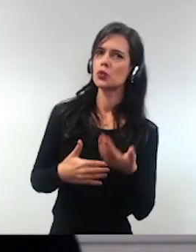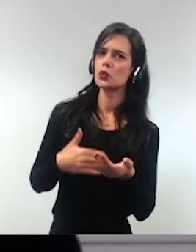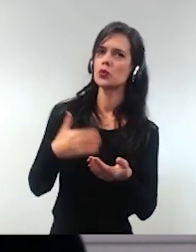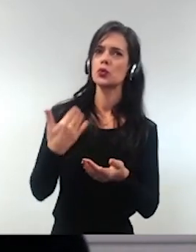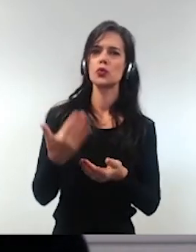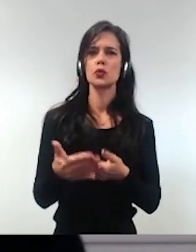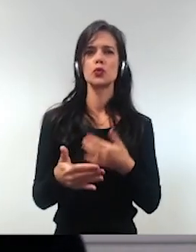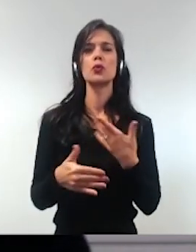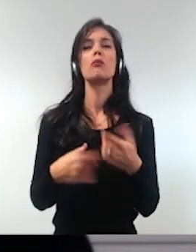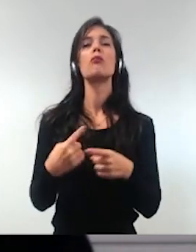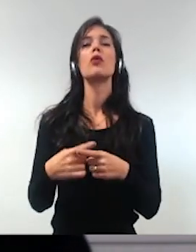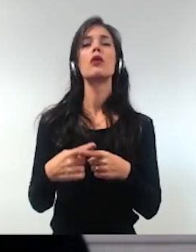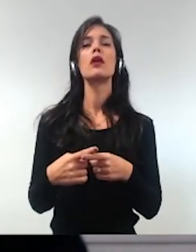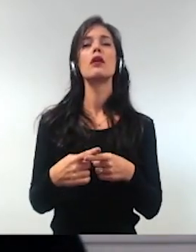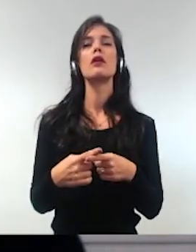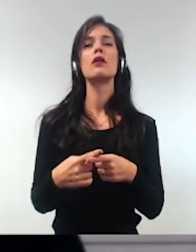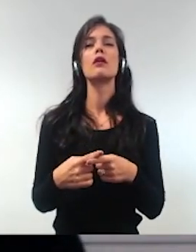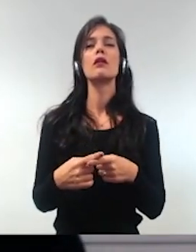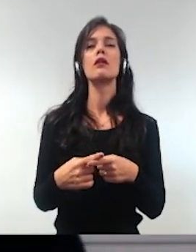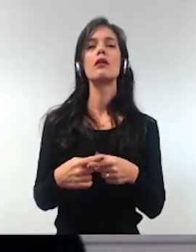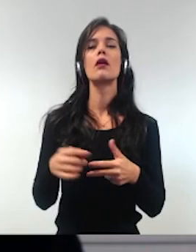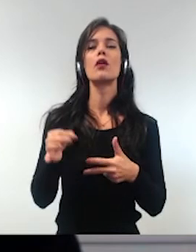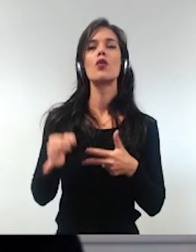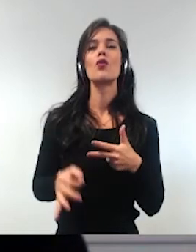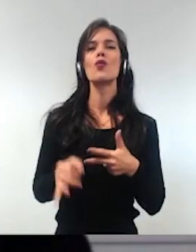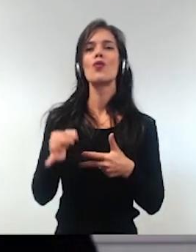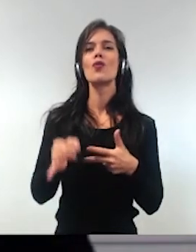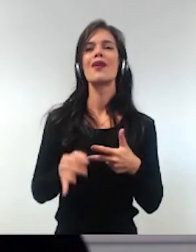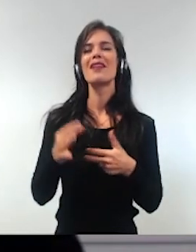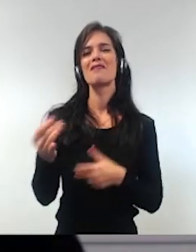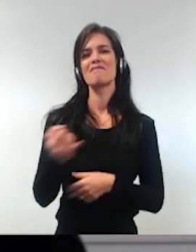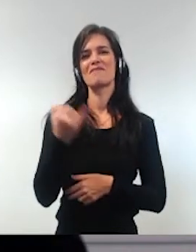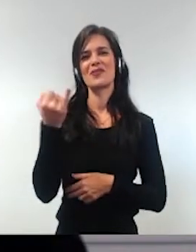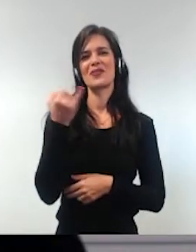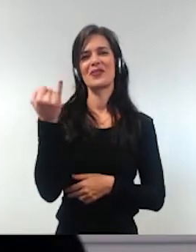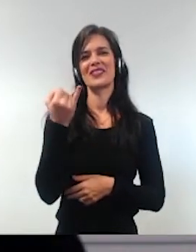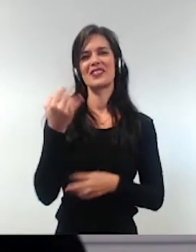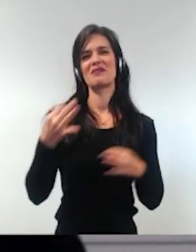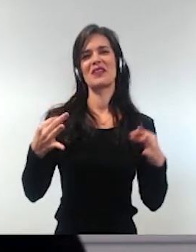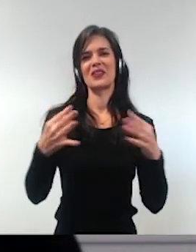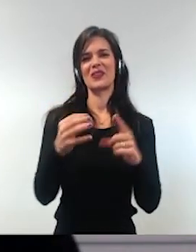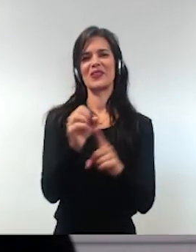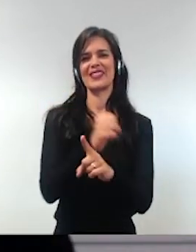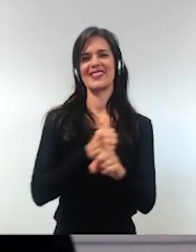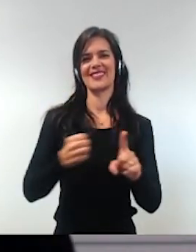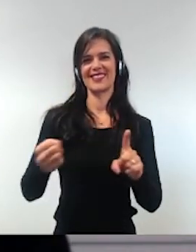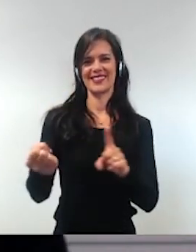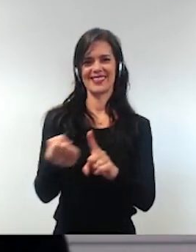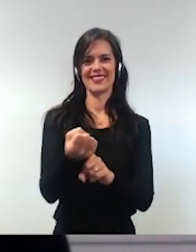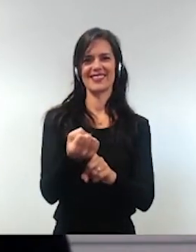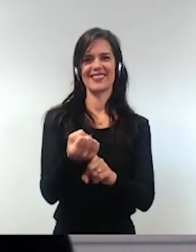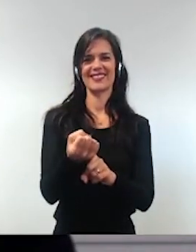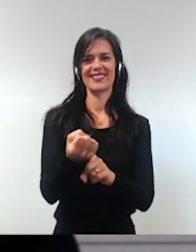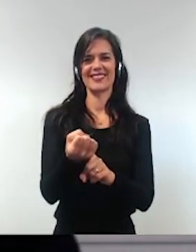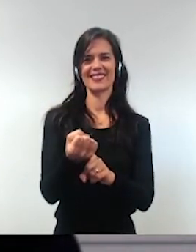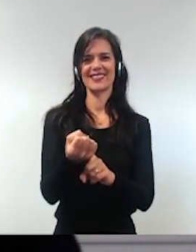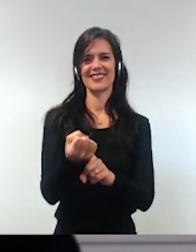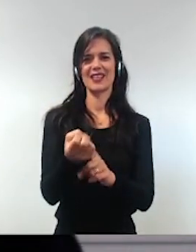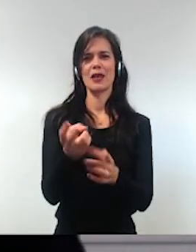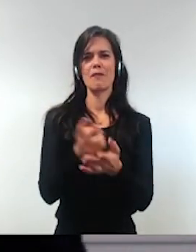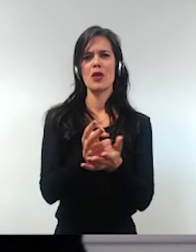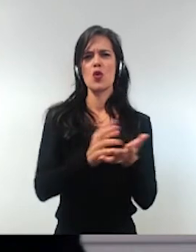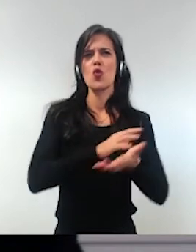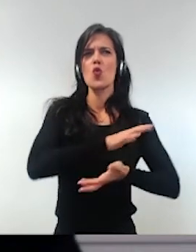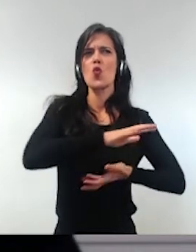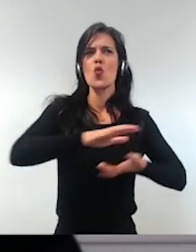quê? Porque o judiciário é essencial a todos nós. Até a Revolução das Revoluções, que foi a